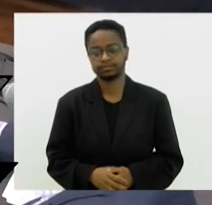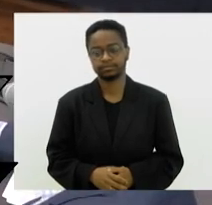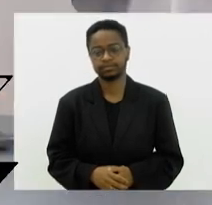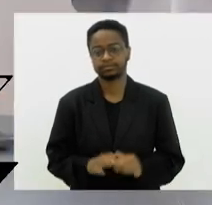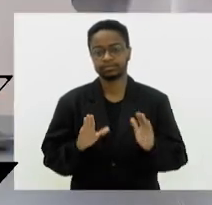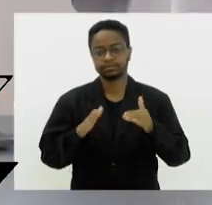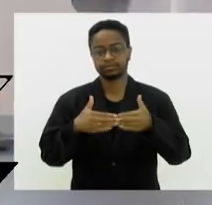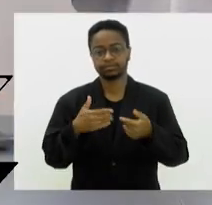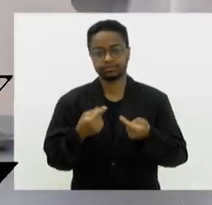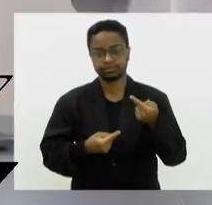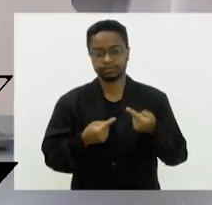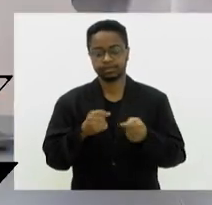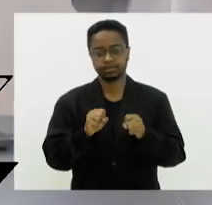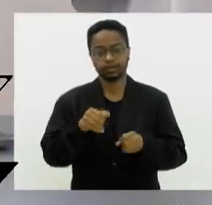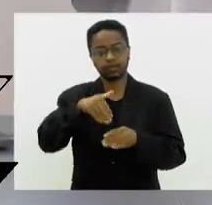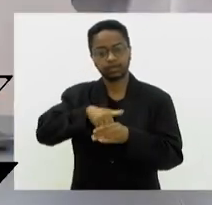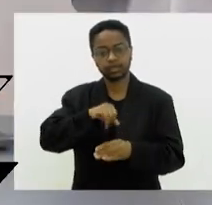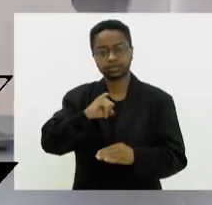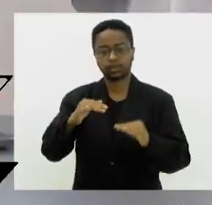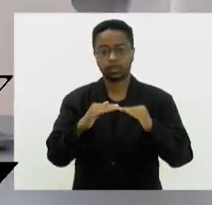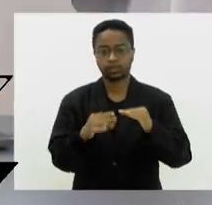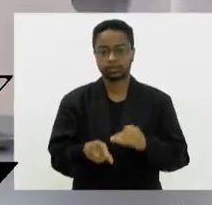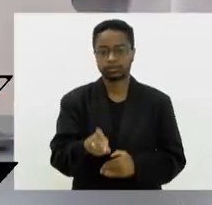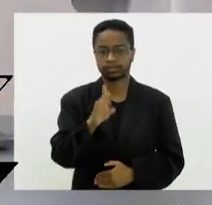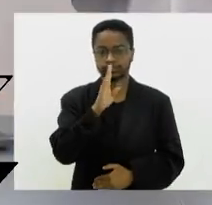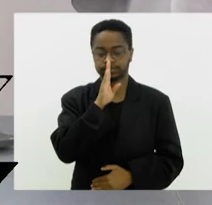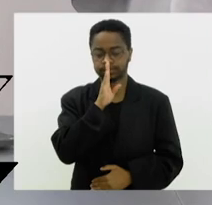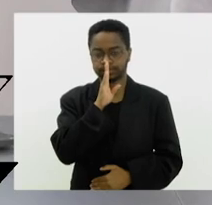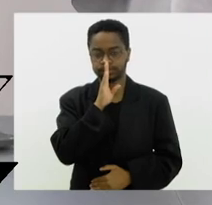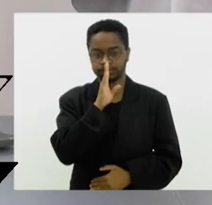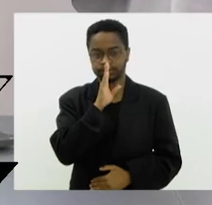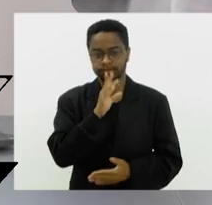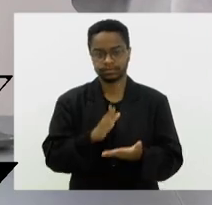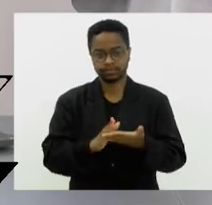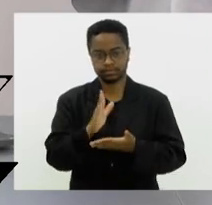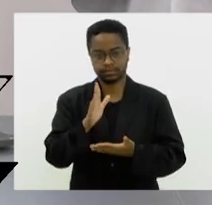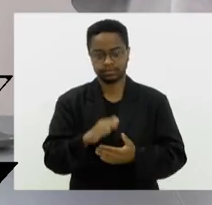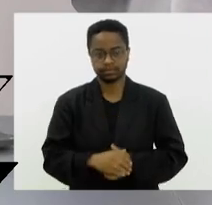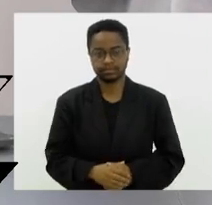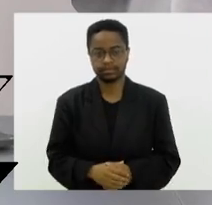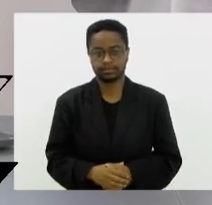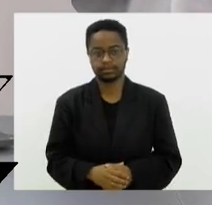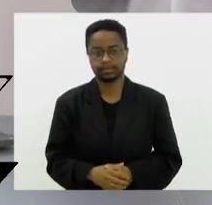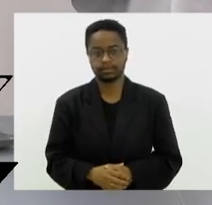encerrada a discussão. Em votação, os senhores que aprovam, permaneçam como estão, aprovado.